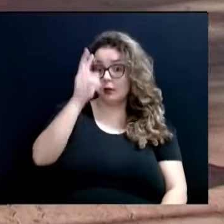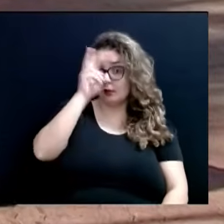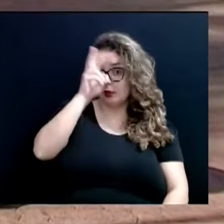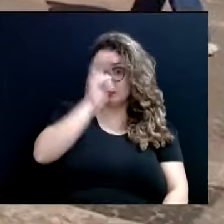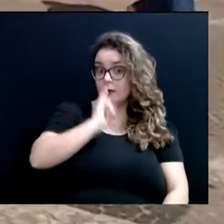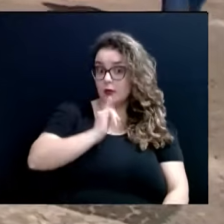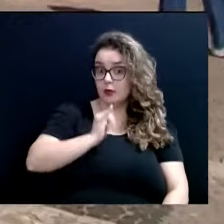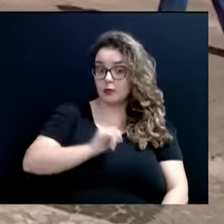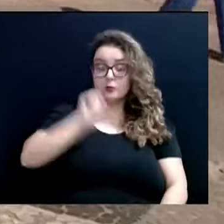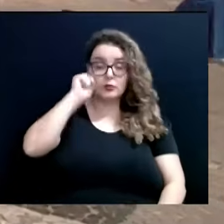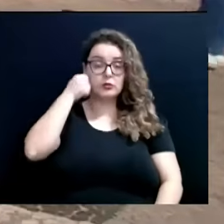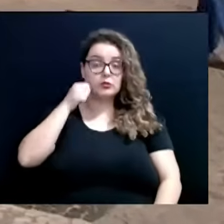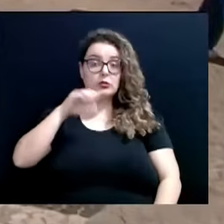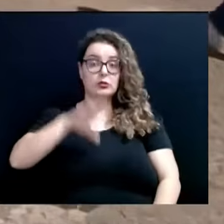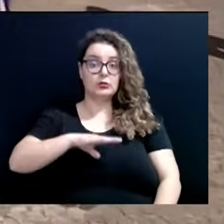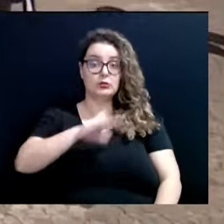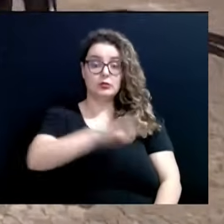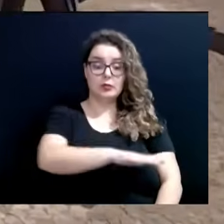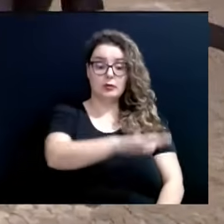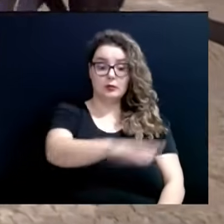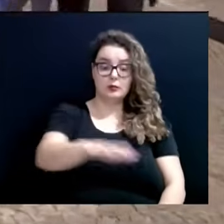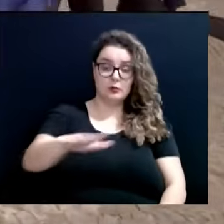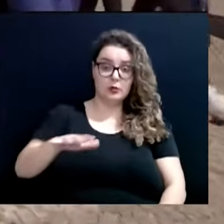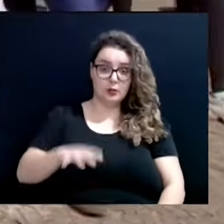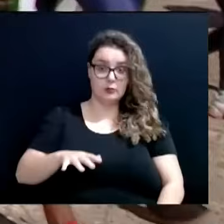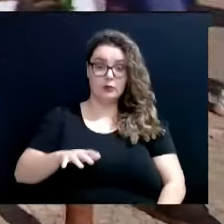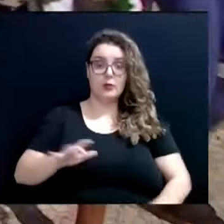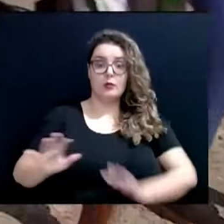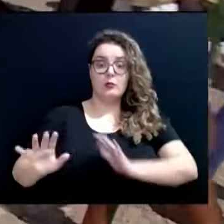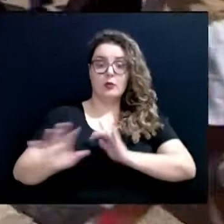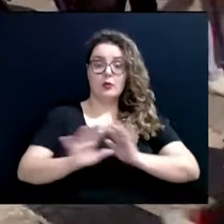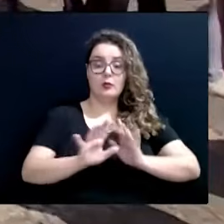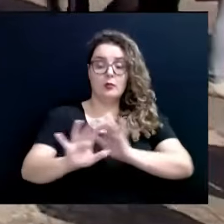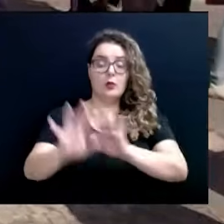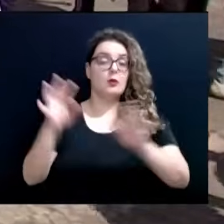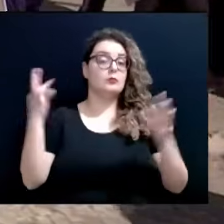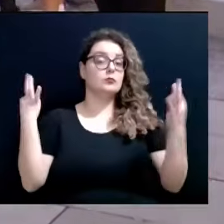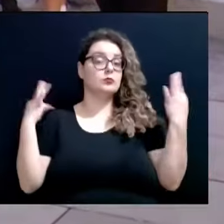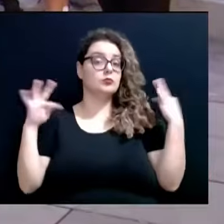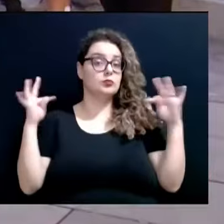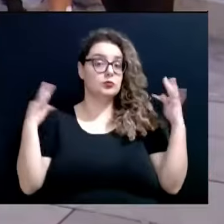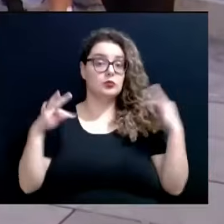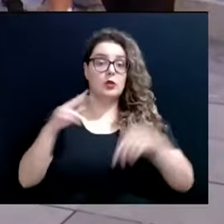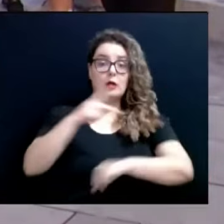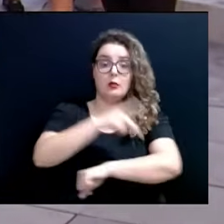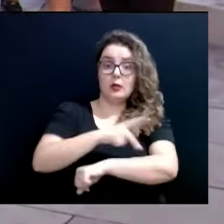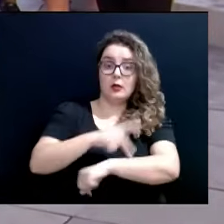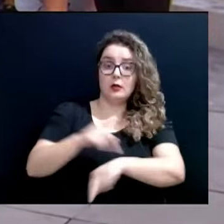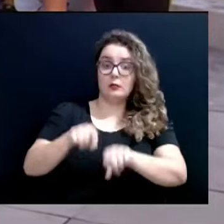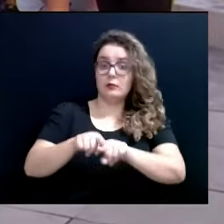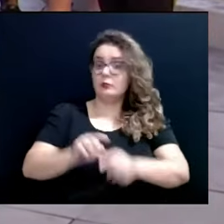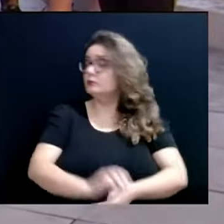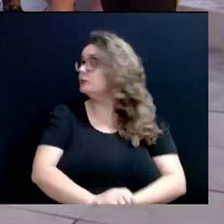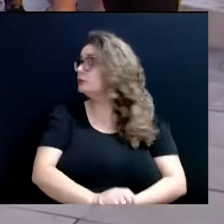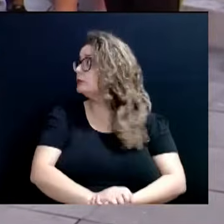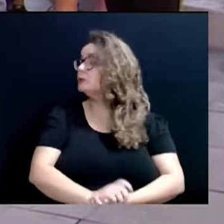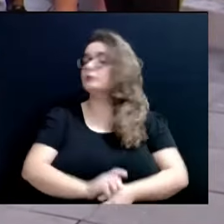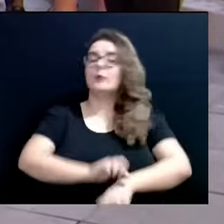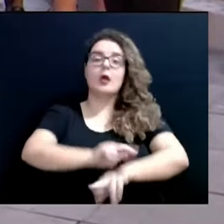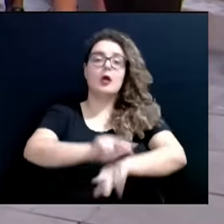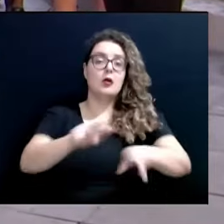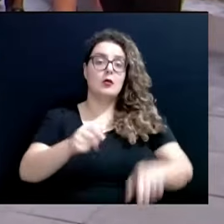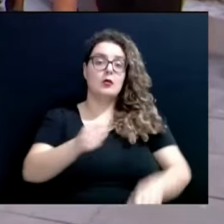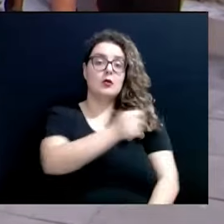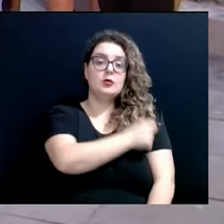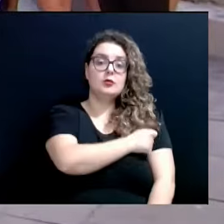municípios por meio de caminhadas turísticas e pedagógicas. Muitos dos estudantes, muitas vezes,